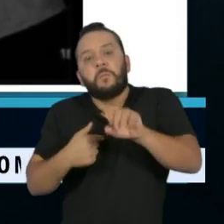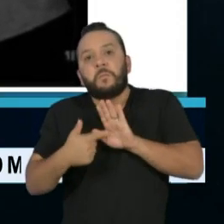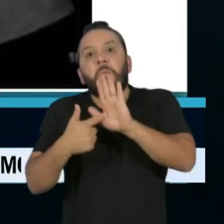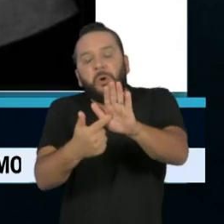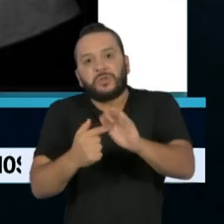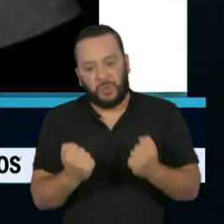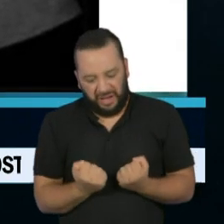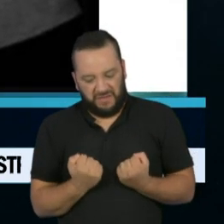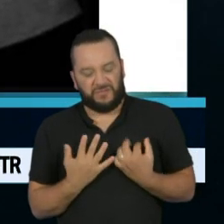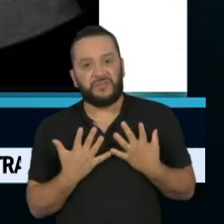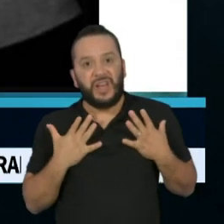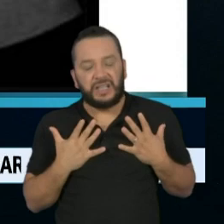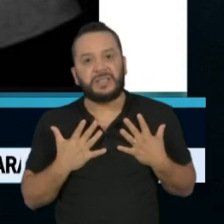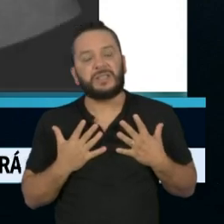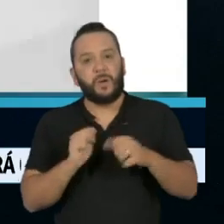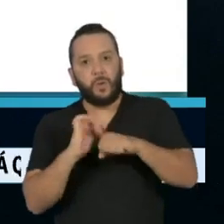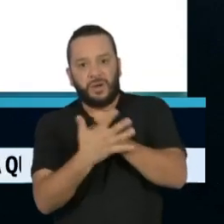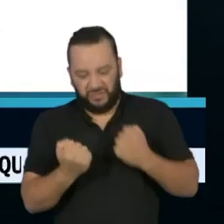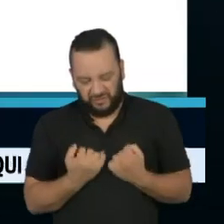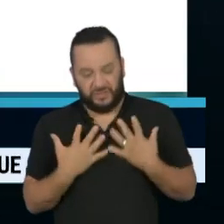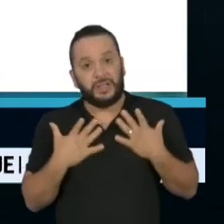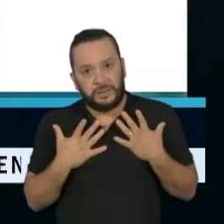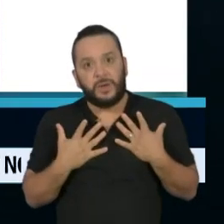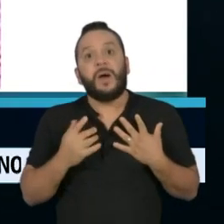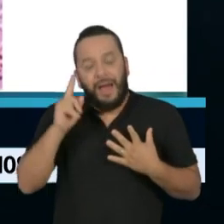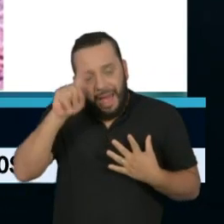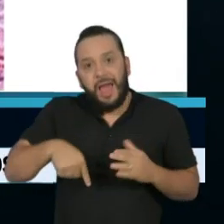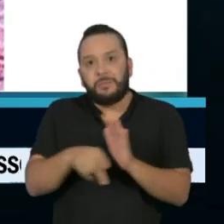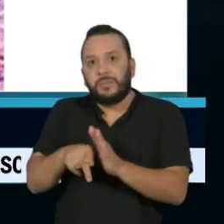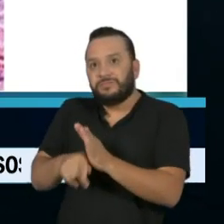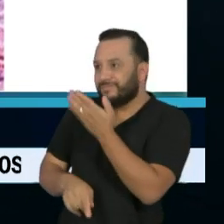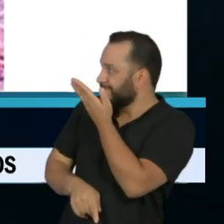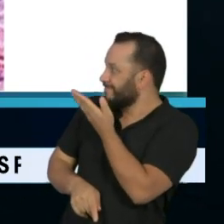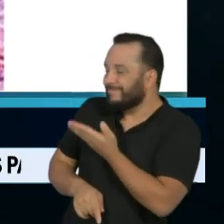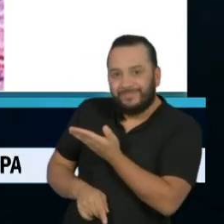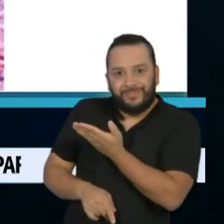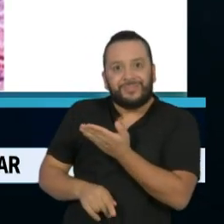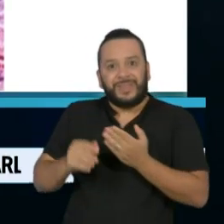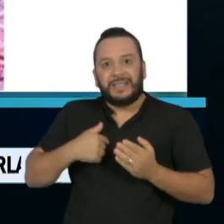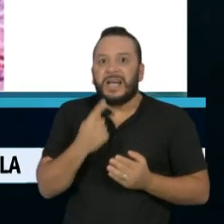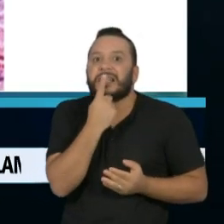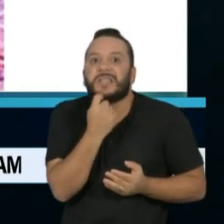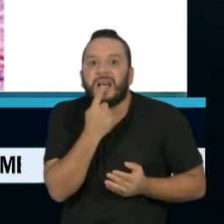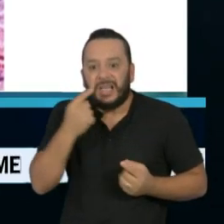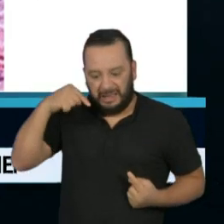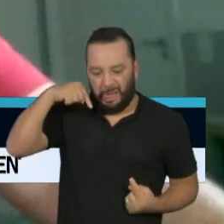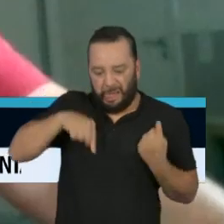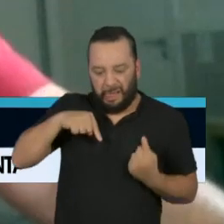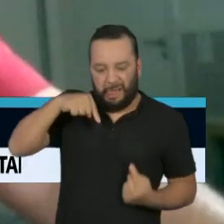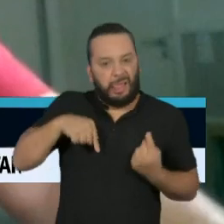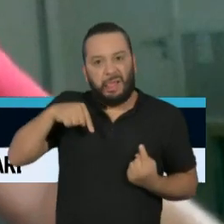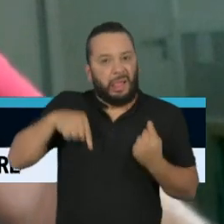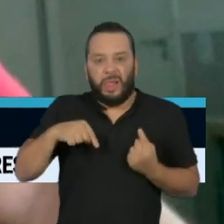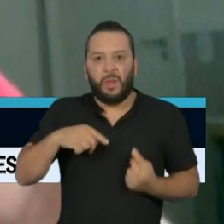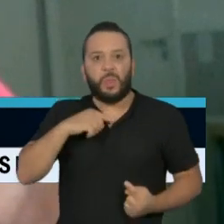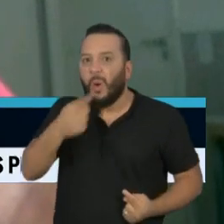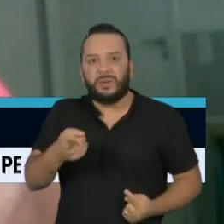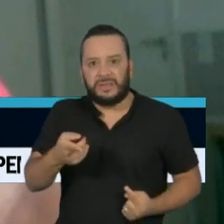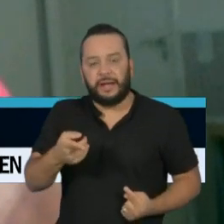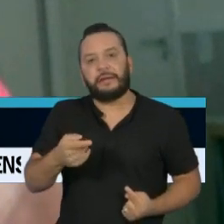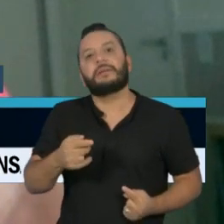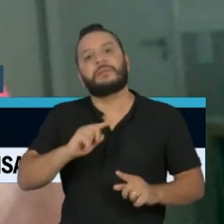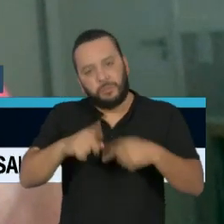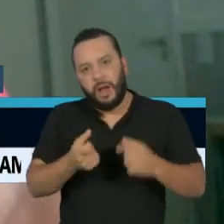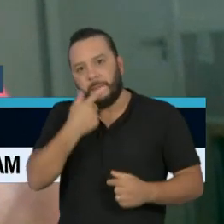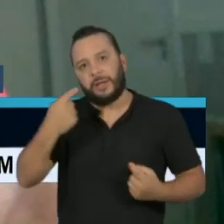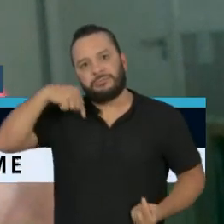infecção causada pelo coronavírus estaria relacionado à formação de microcoágulos nos vasos sanguíneos. Já existem